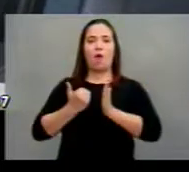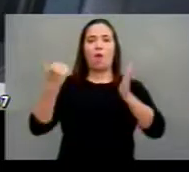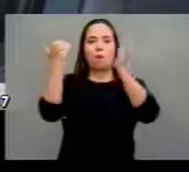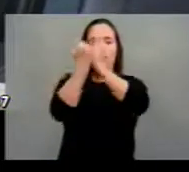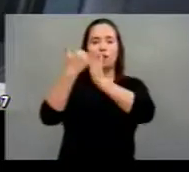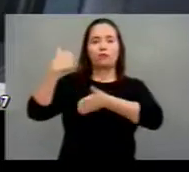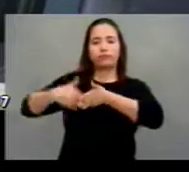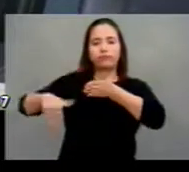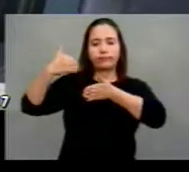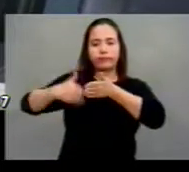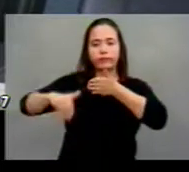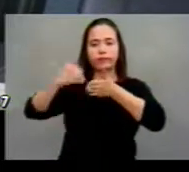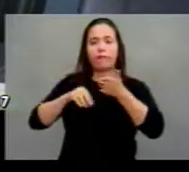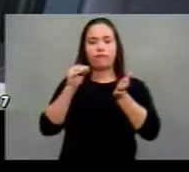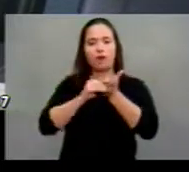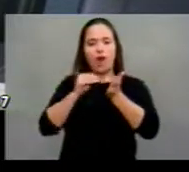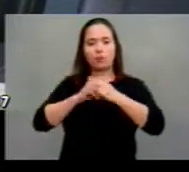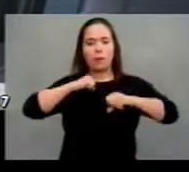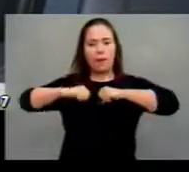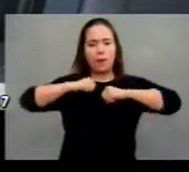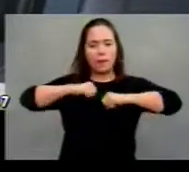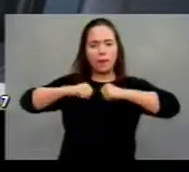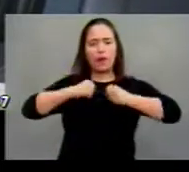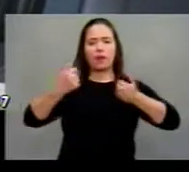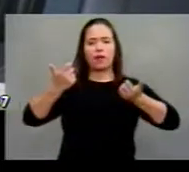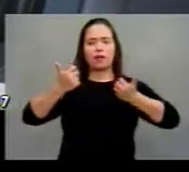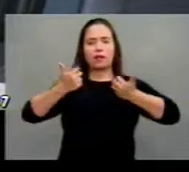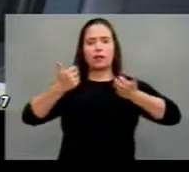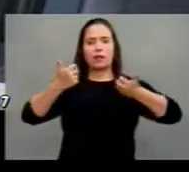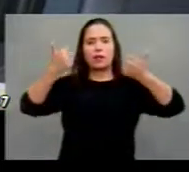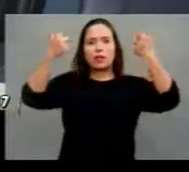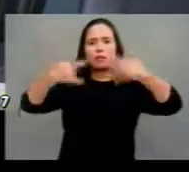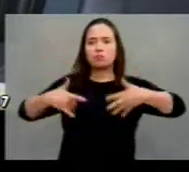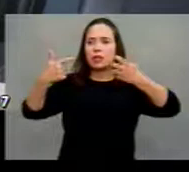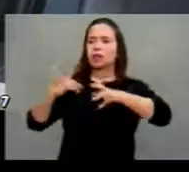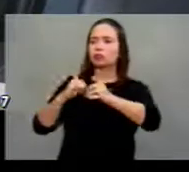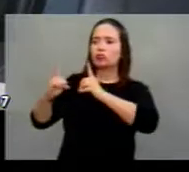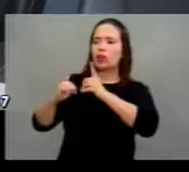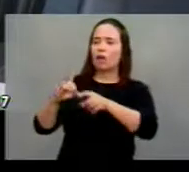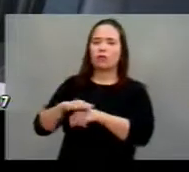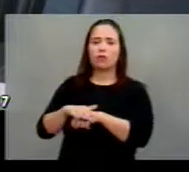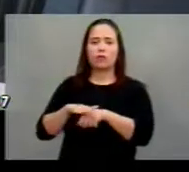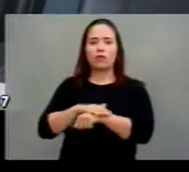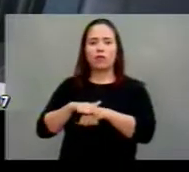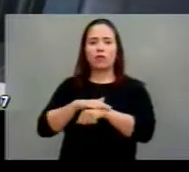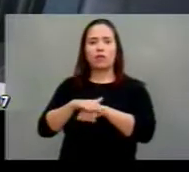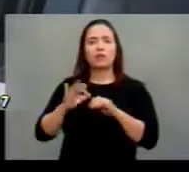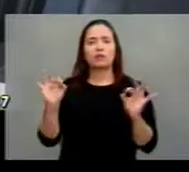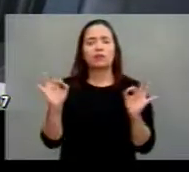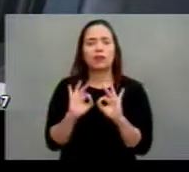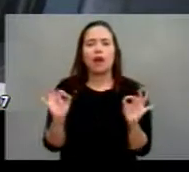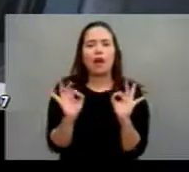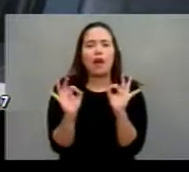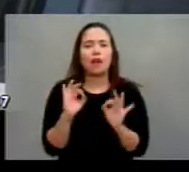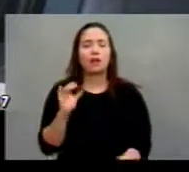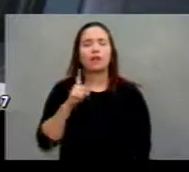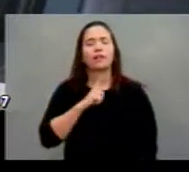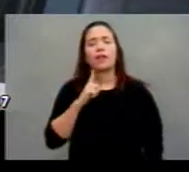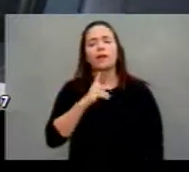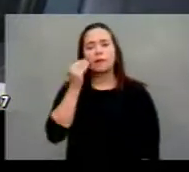sem que houvesse esse debate amplo com o servidor, sem dar ao servidor a condição de apresentar até outra alternativa